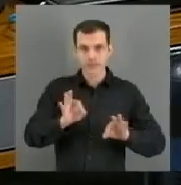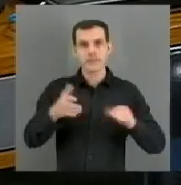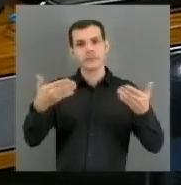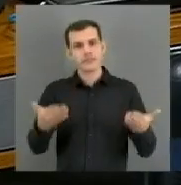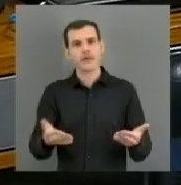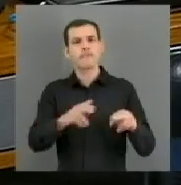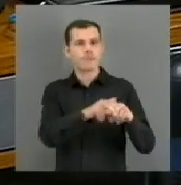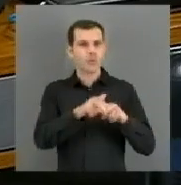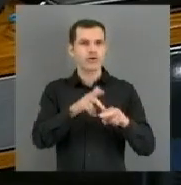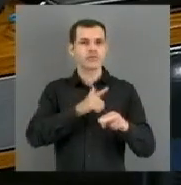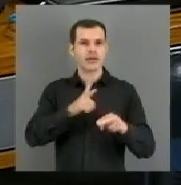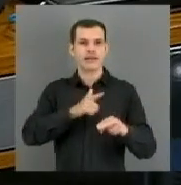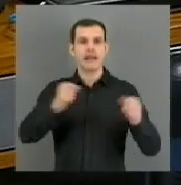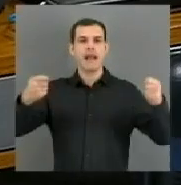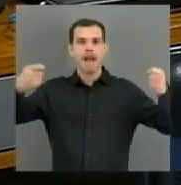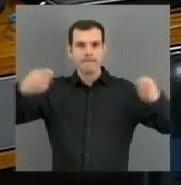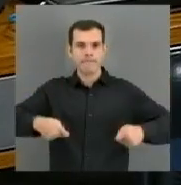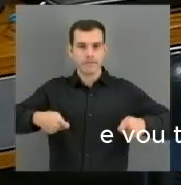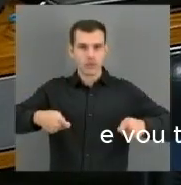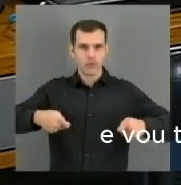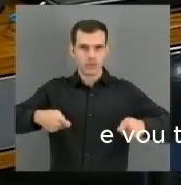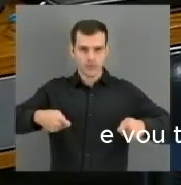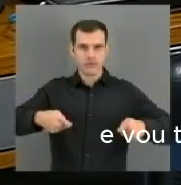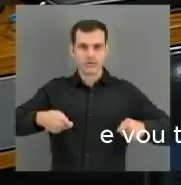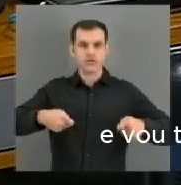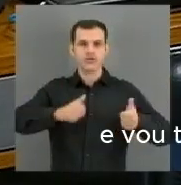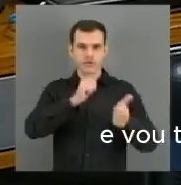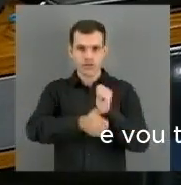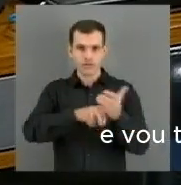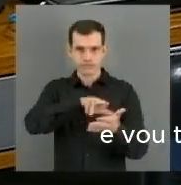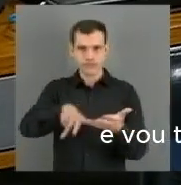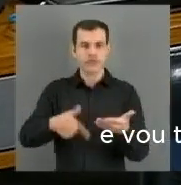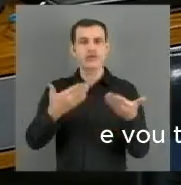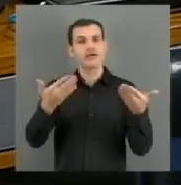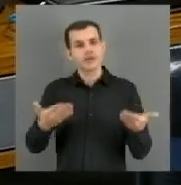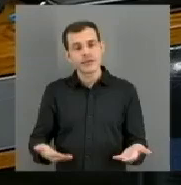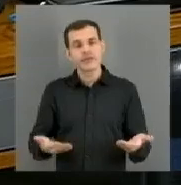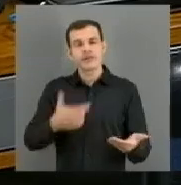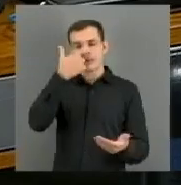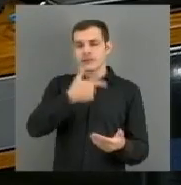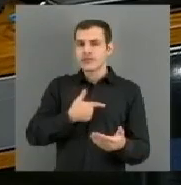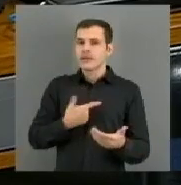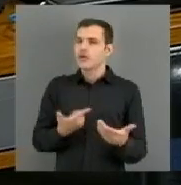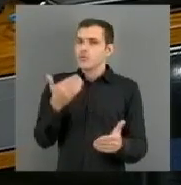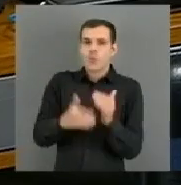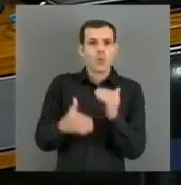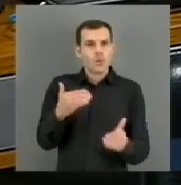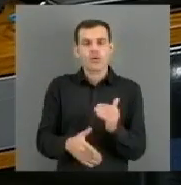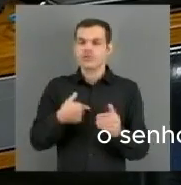esportiva, que eu votei contra com louvor, e vou trabalhar no limite das minhas forças para a gente reparar esse